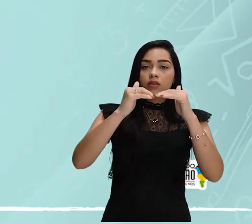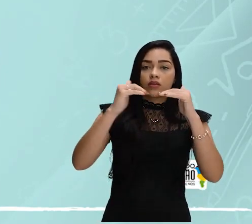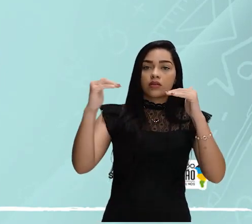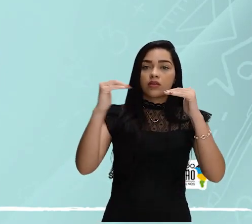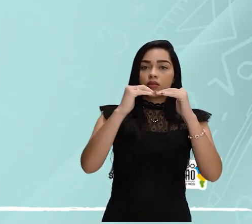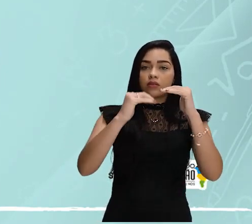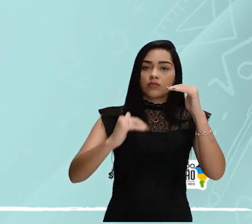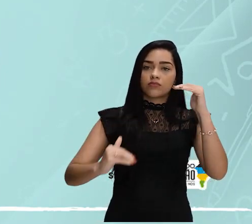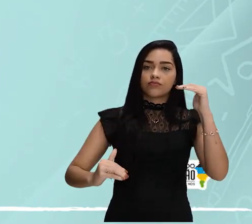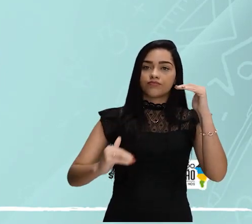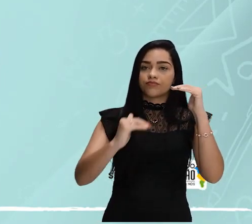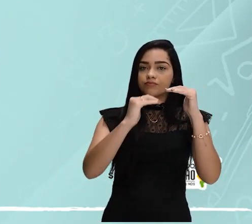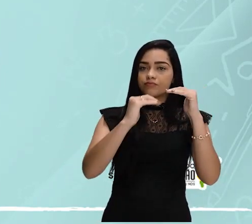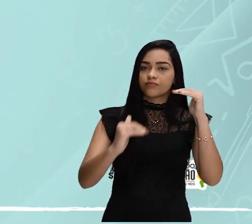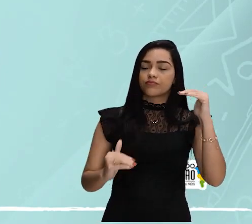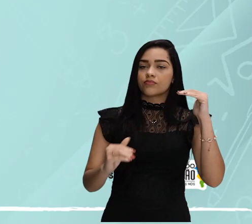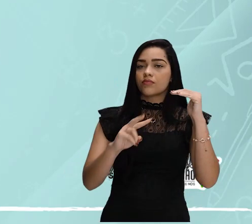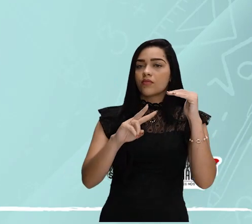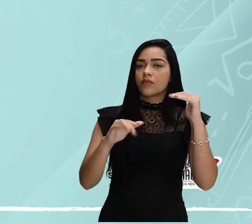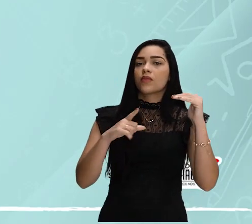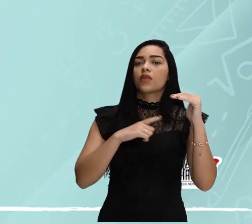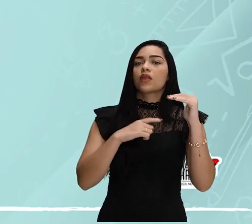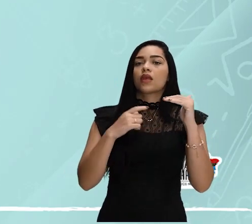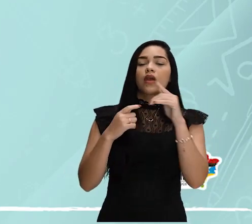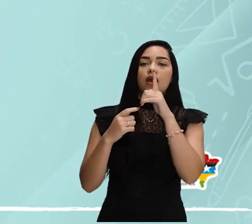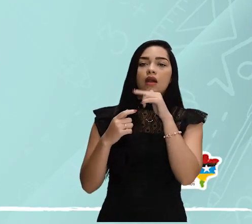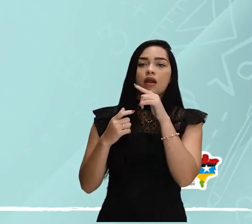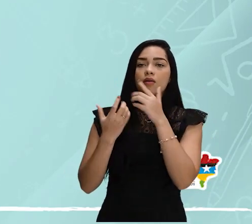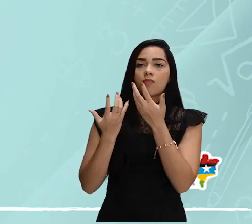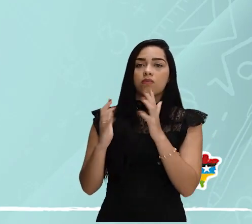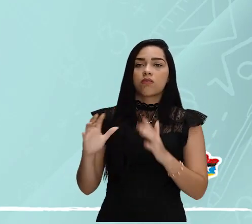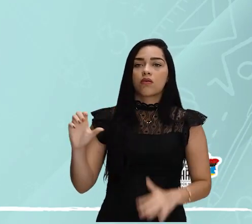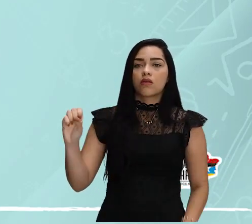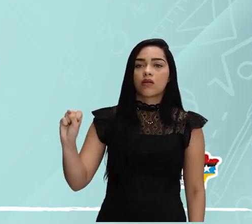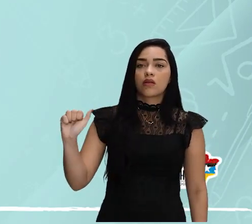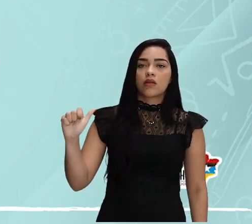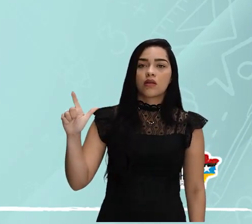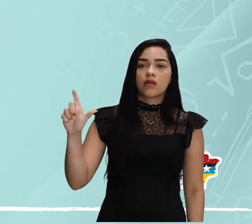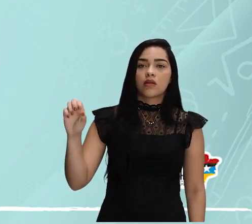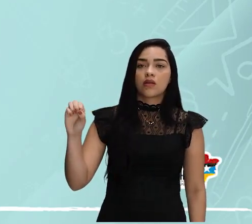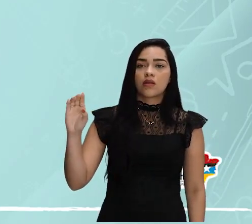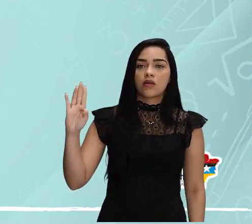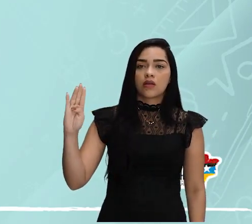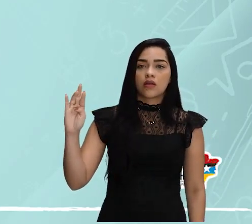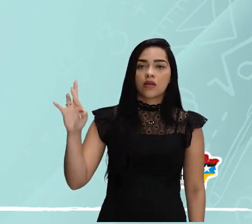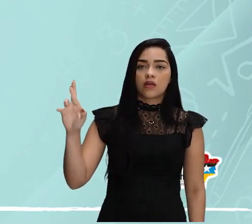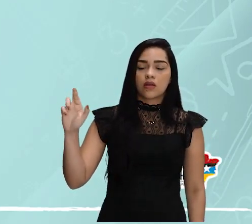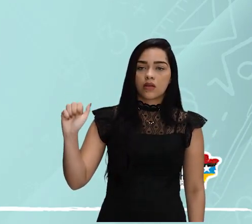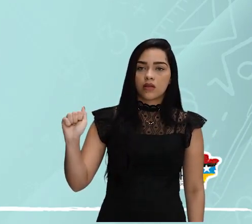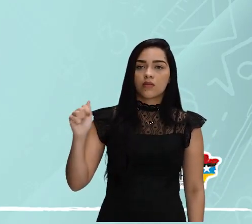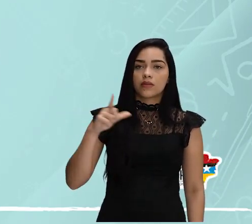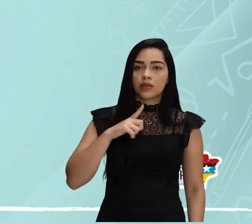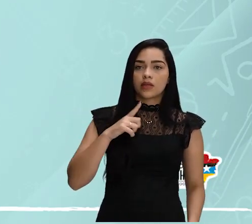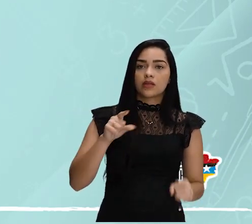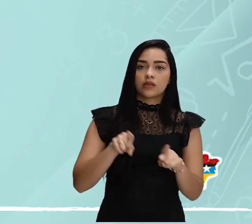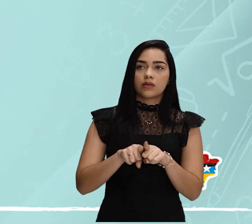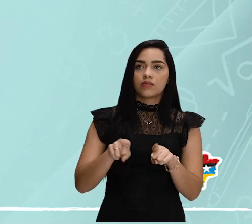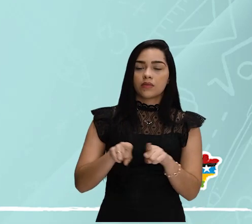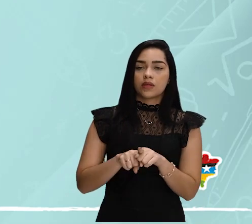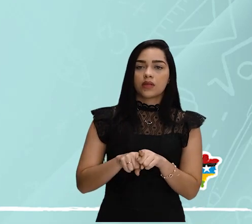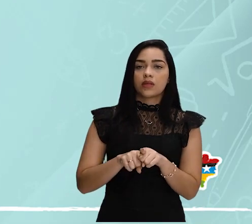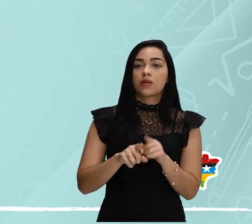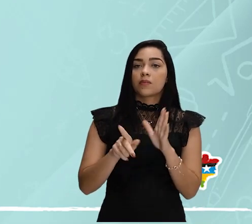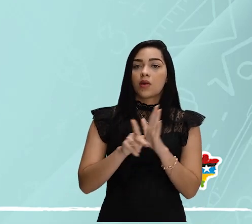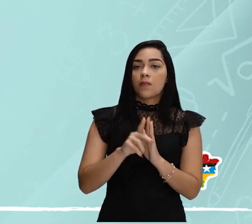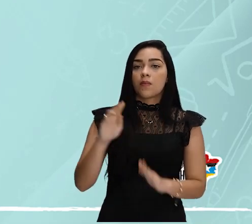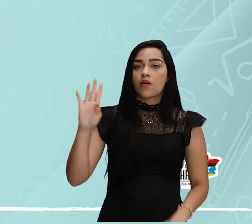curso do rio. Lá você vai encontrar água salobra. Por quê? É um ambiente onde você vai encontrar também um berço